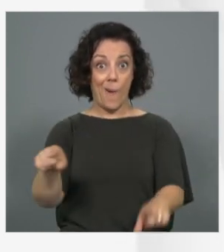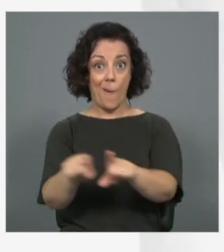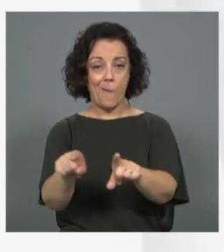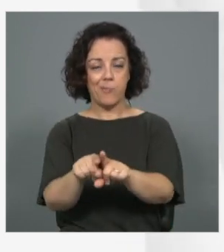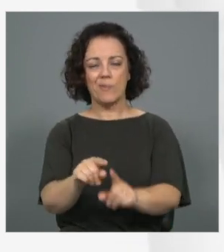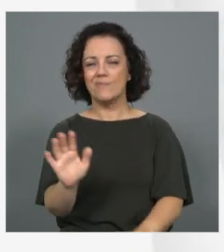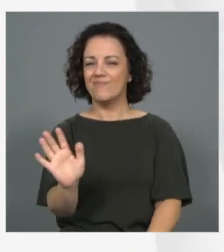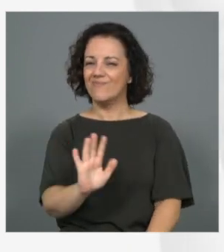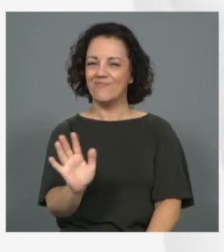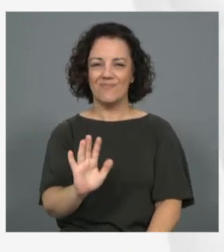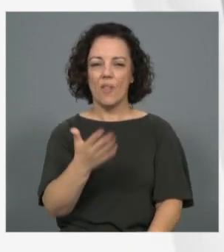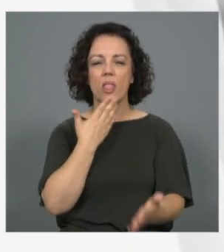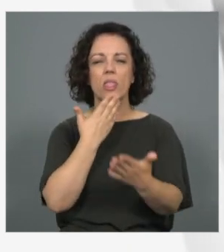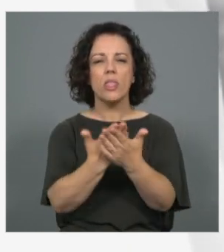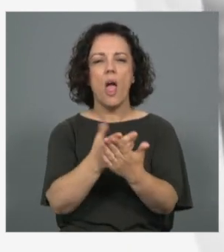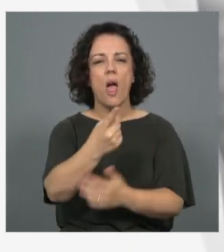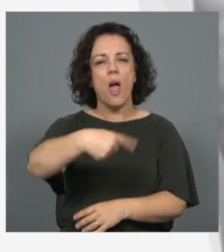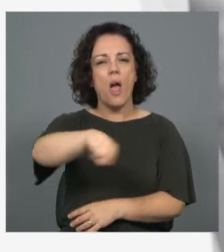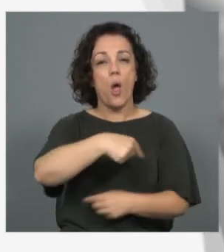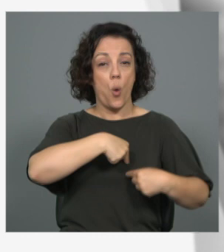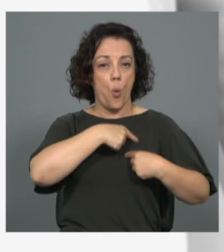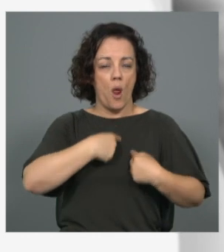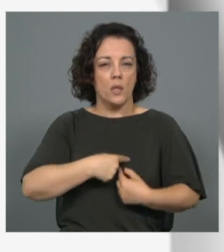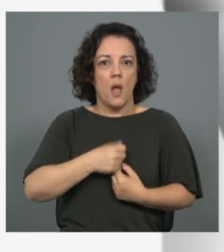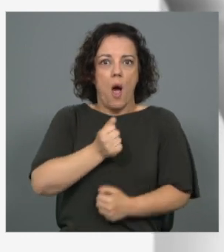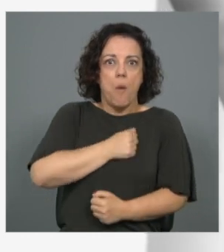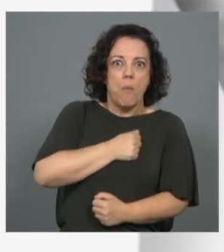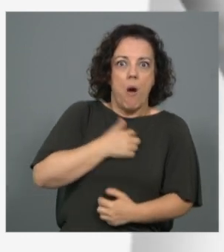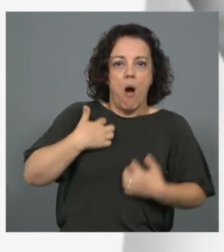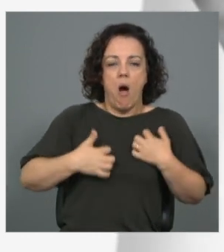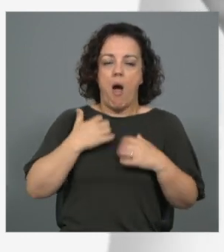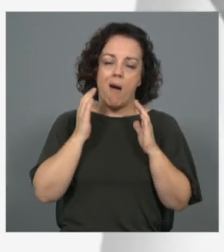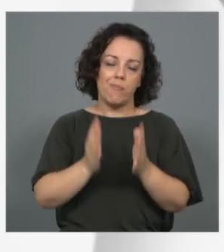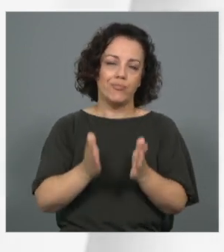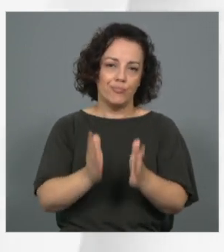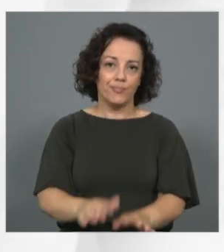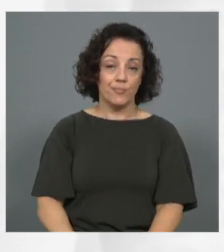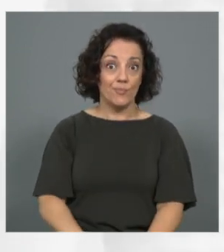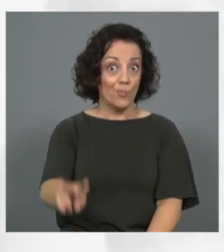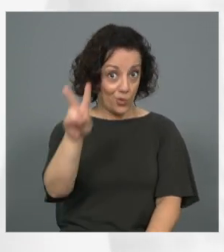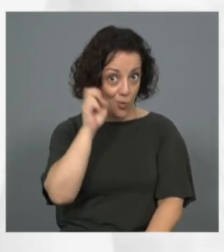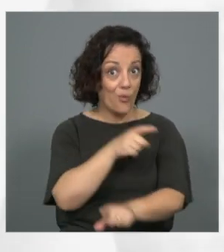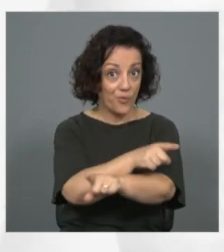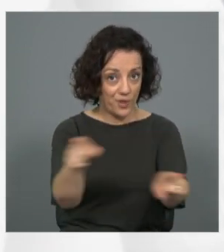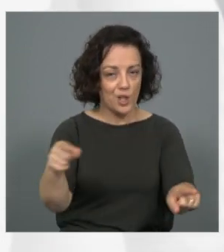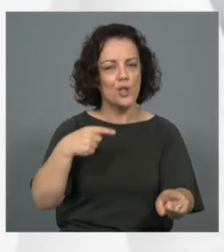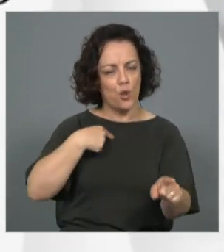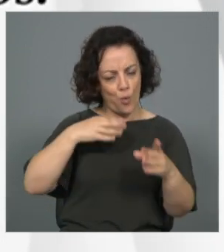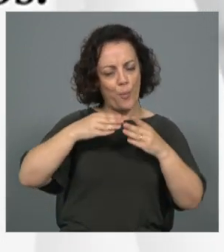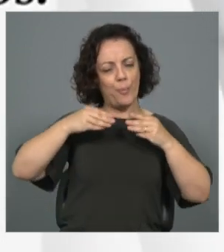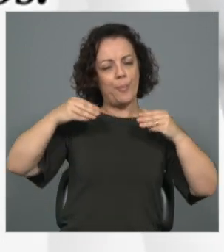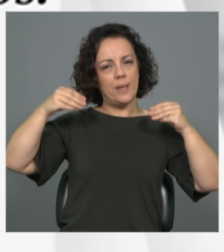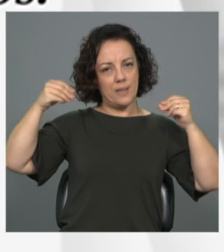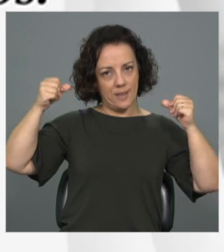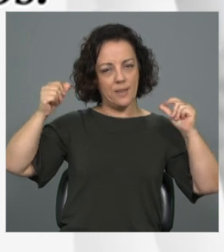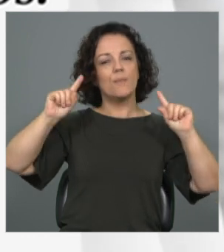nem se intimide o vosso coração. Ouvistes que eu vos disse: vou partir, mas voltarei para